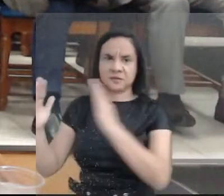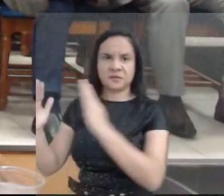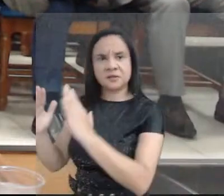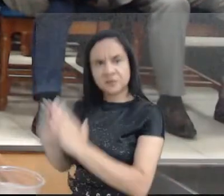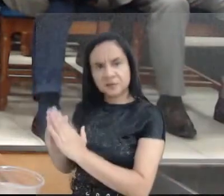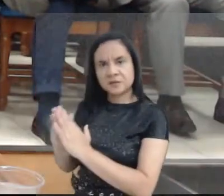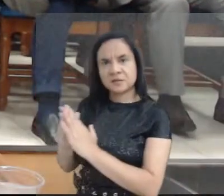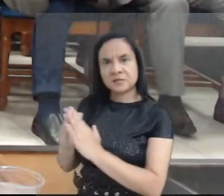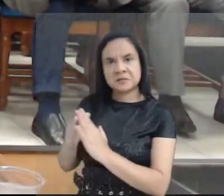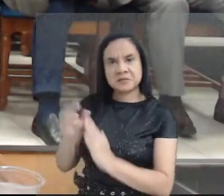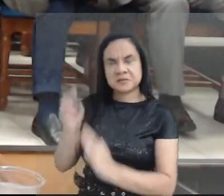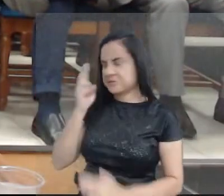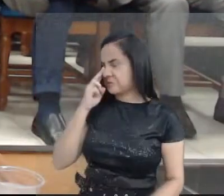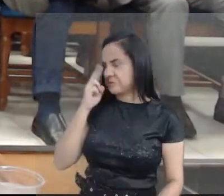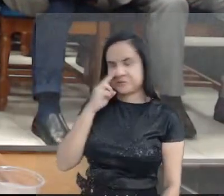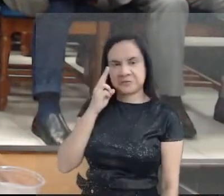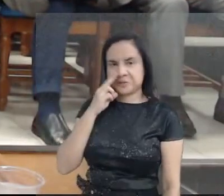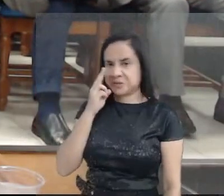não deveria